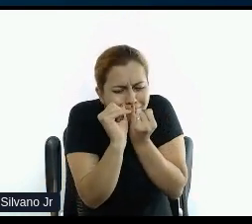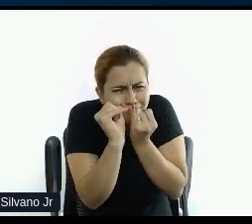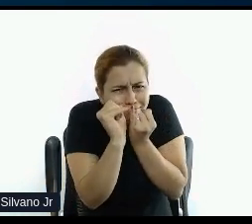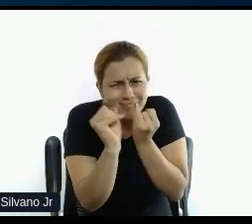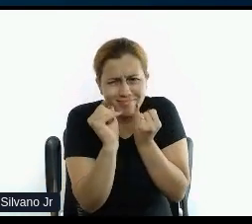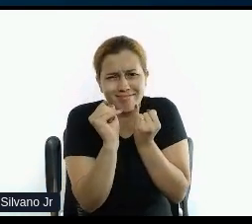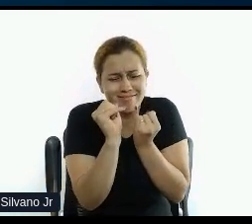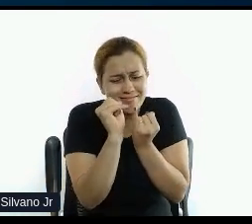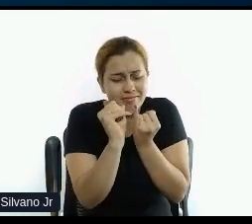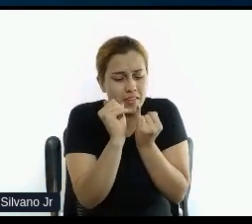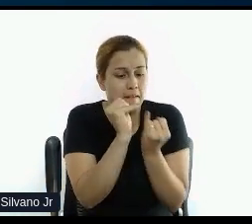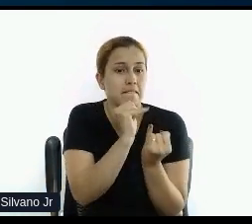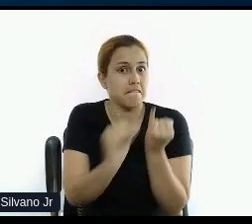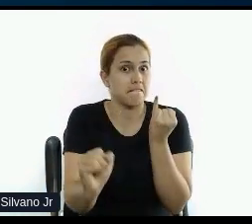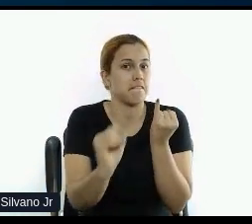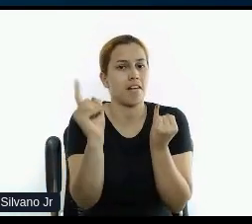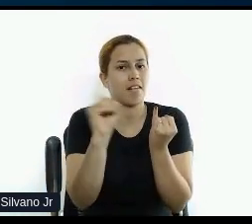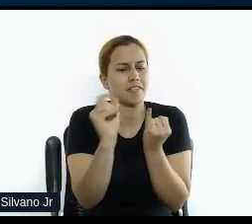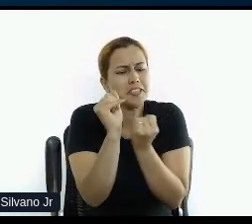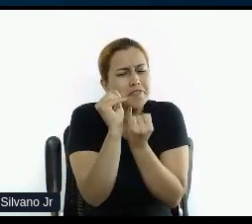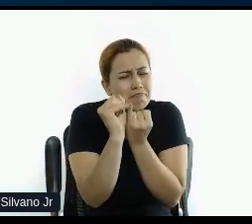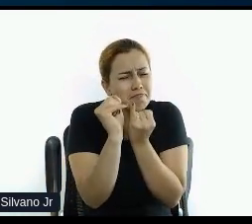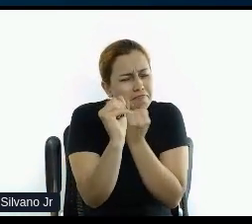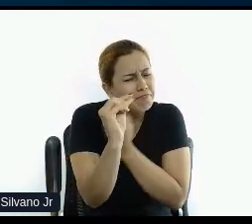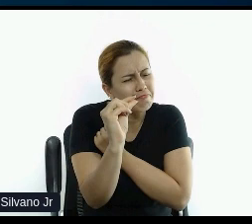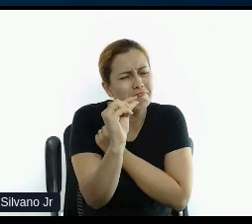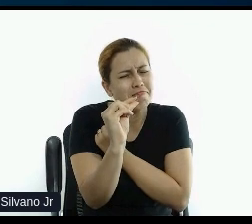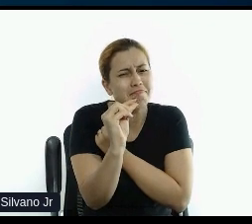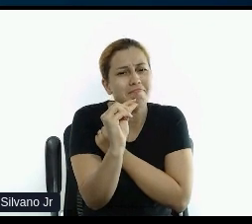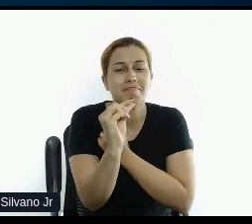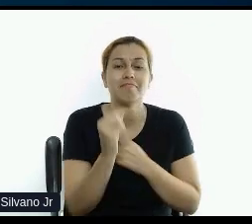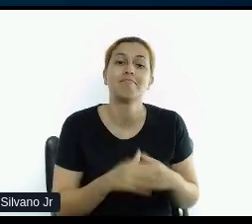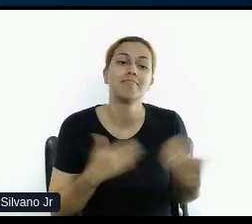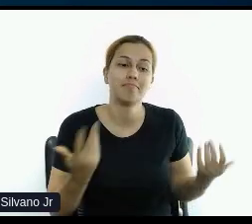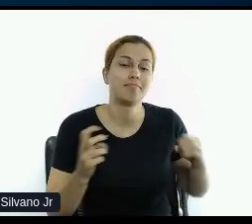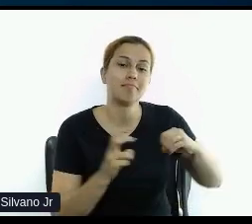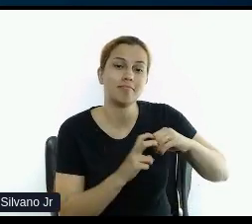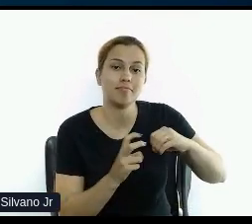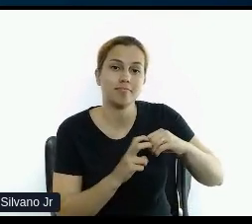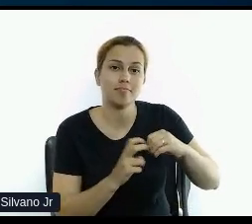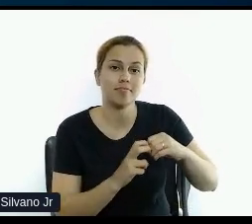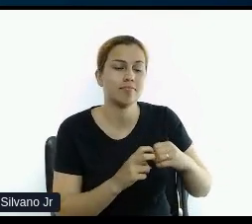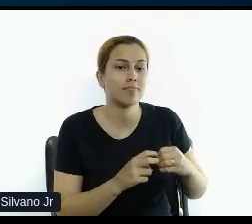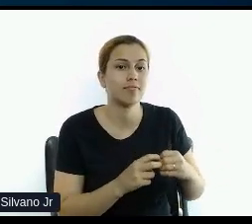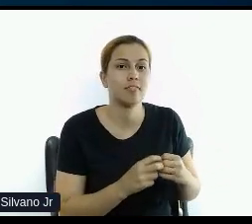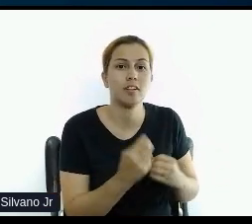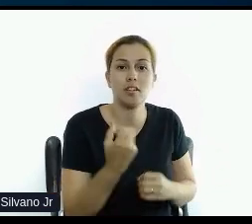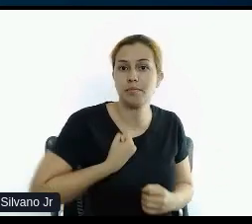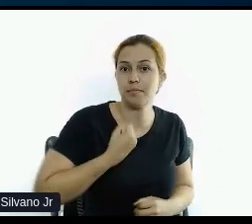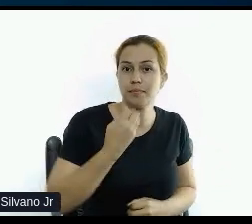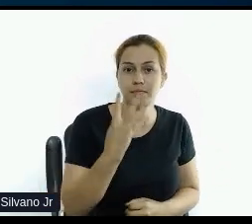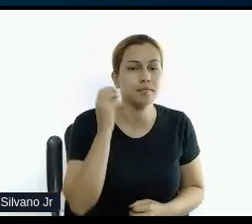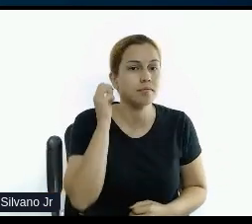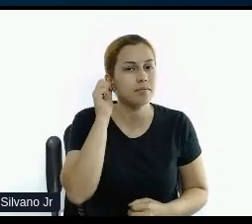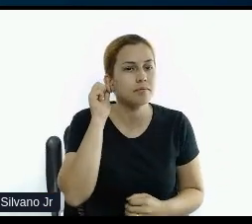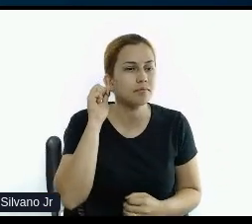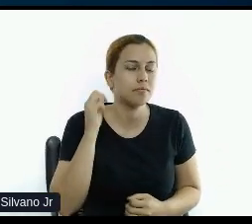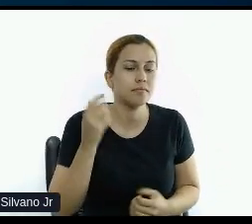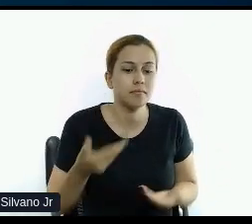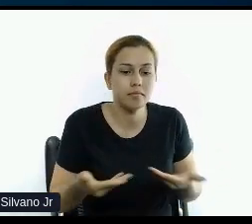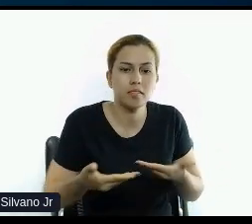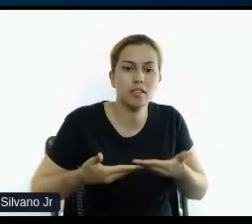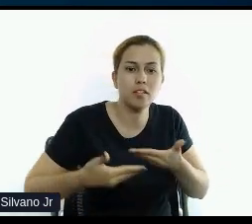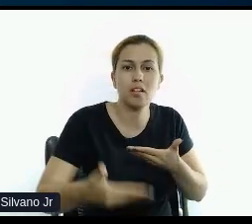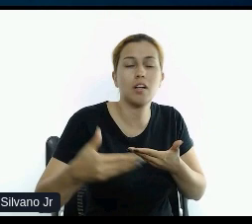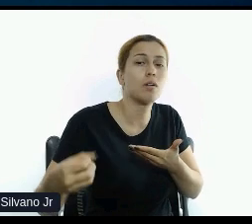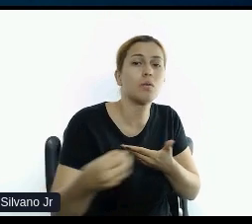que há muito a fazer. Então, o ChatGPT, o GPT-4, foram todos lançados muito recentemente. Então, a